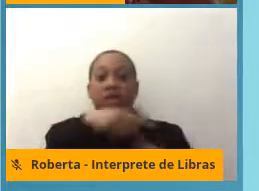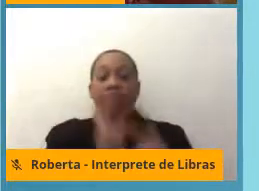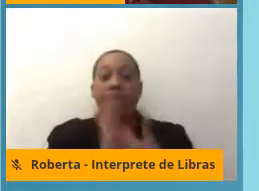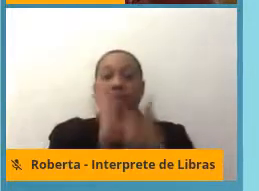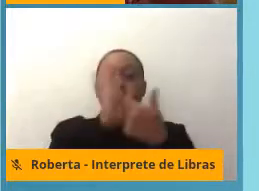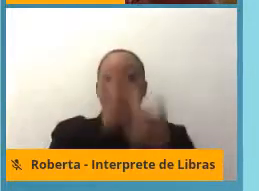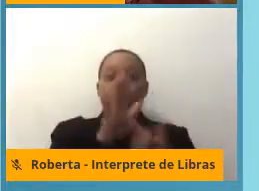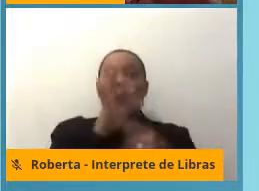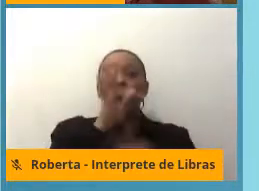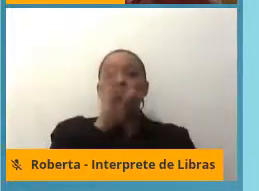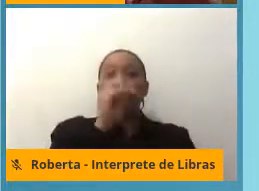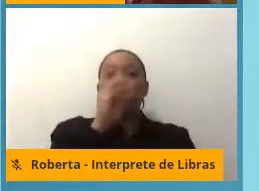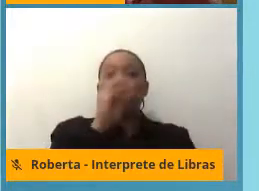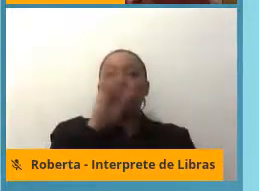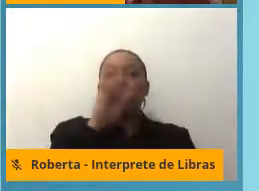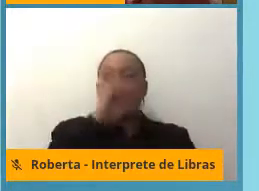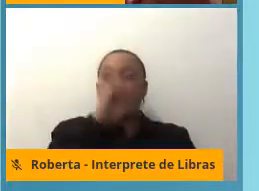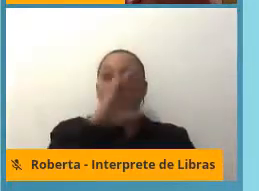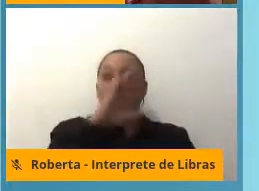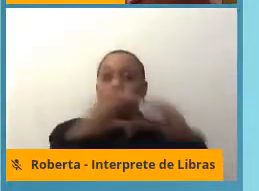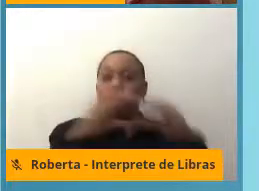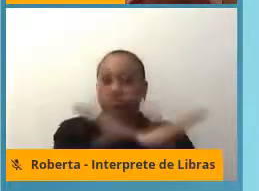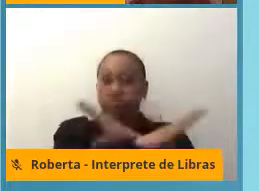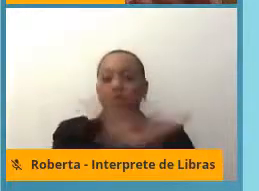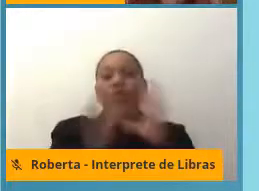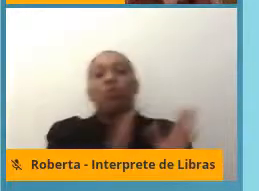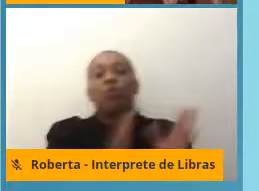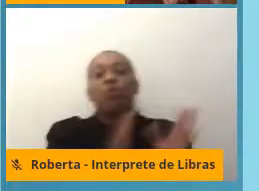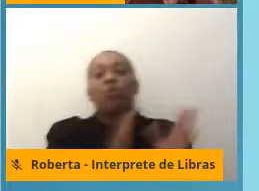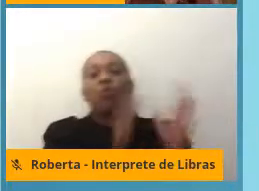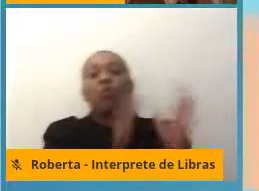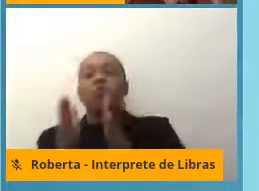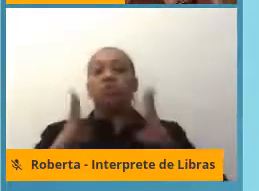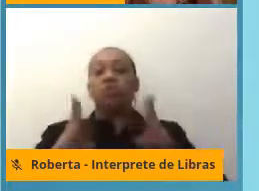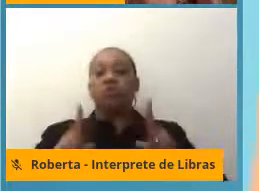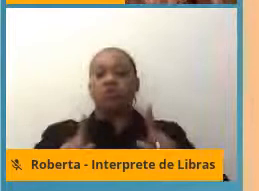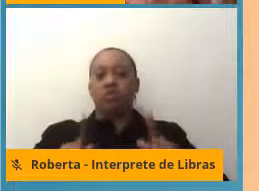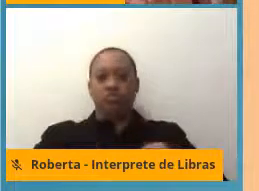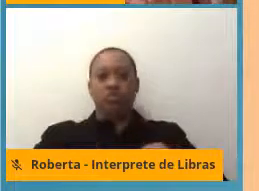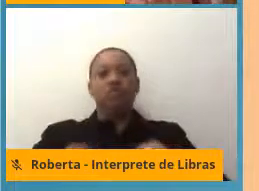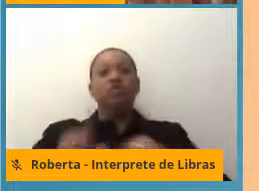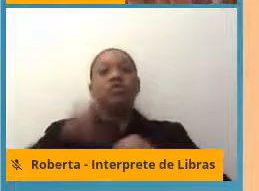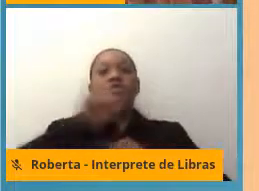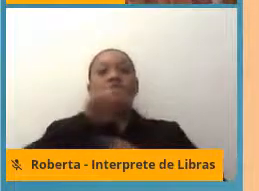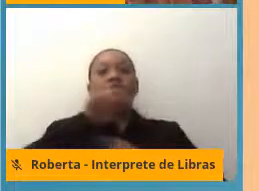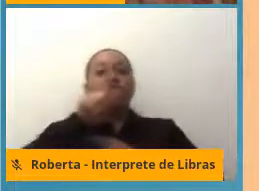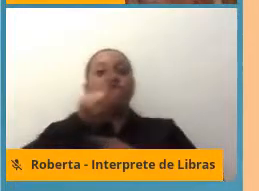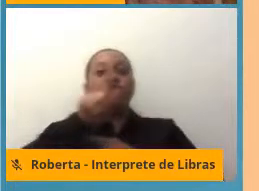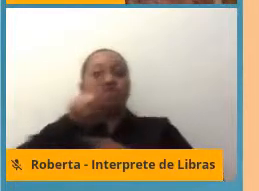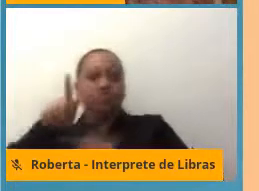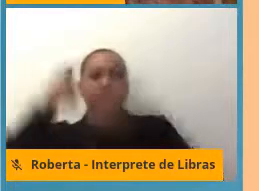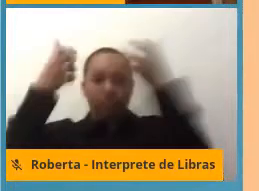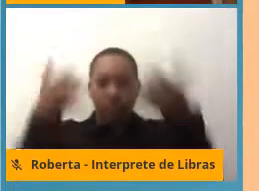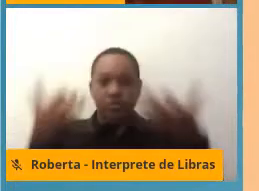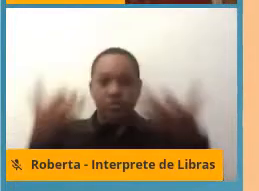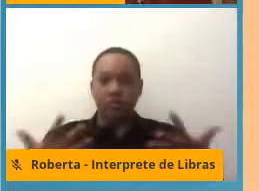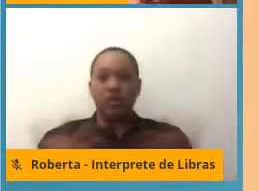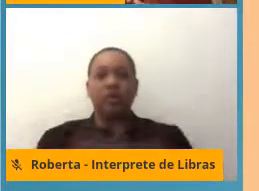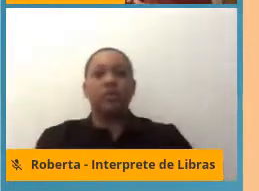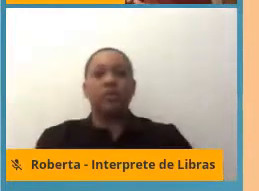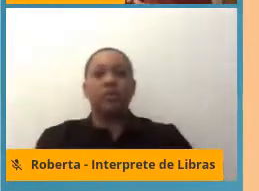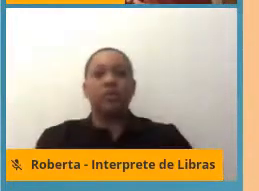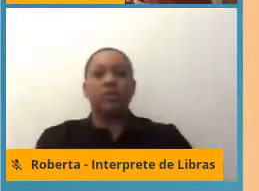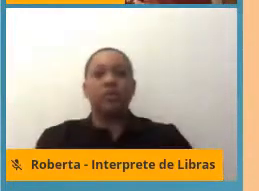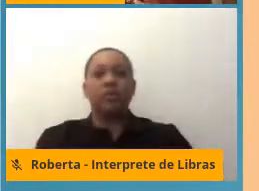entre IgM e IgG. Mas, assim, agora é importante lembrar que existe um período chamado de